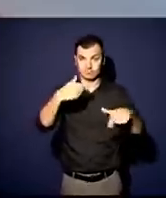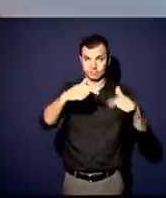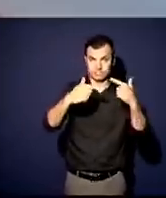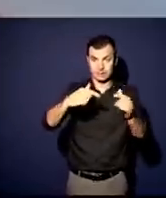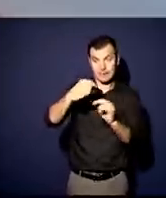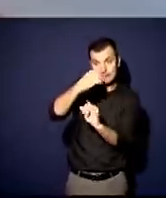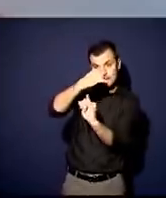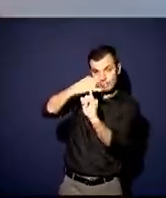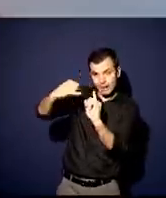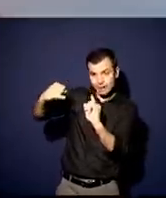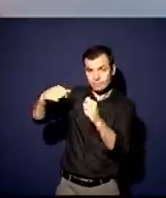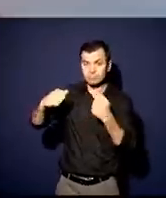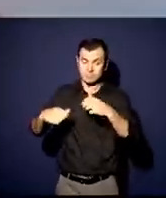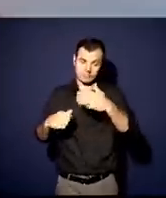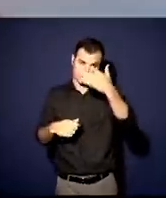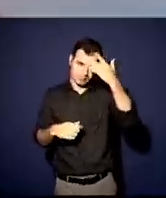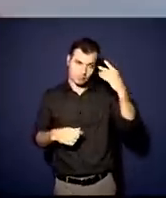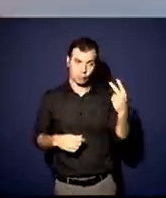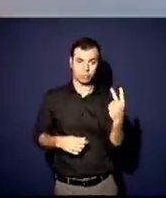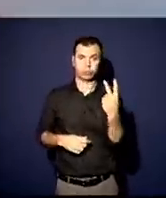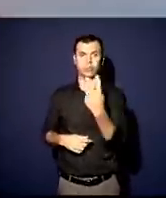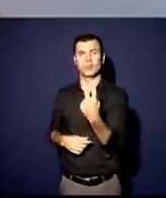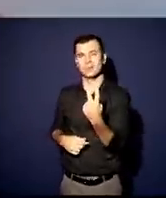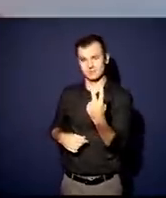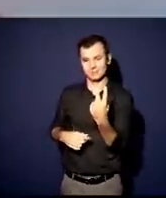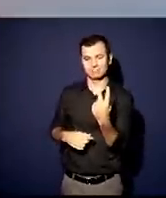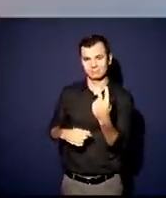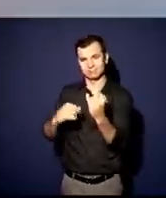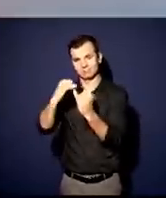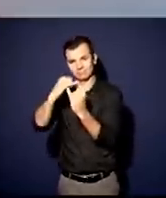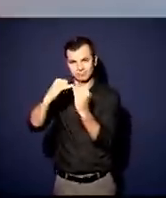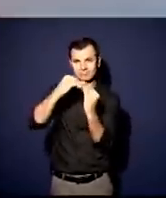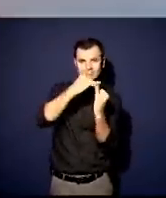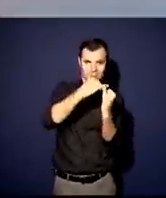economia e, de certa maneira, aumentar os custos